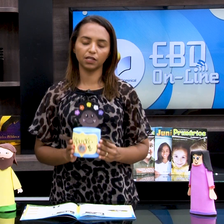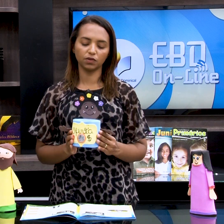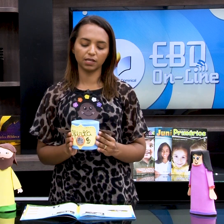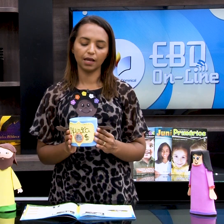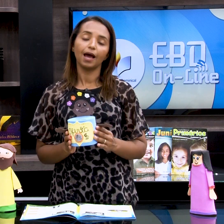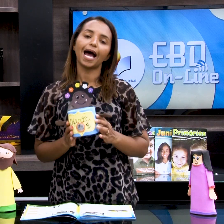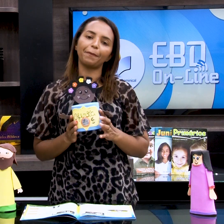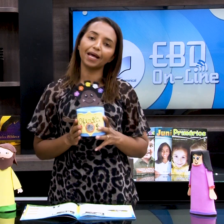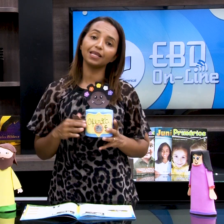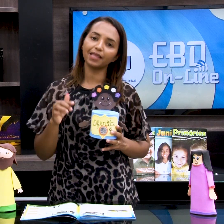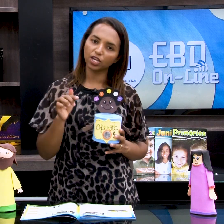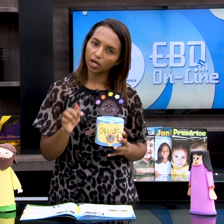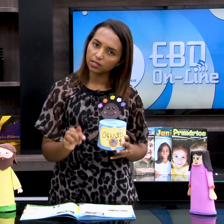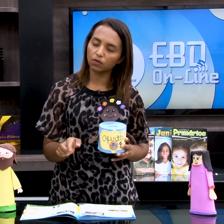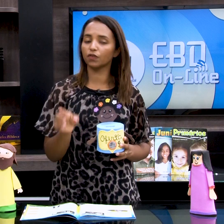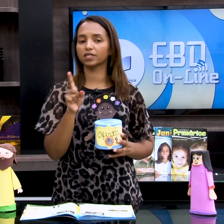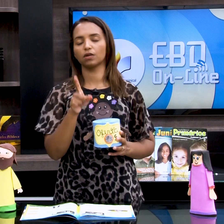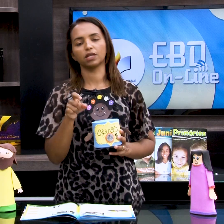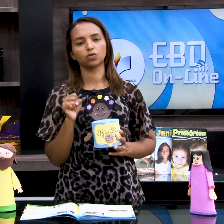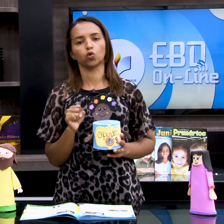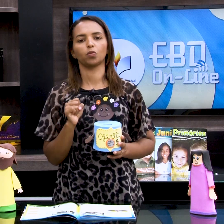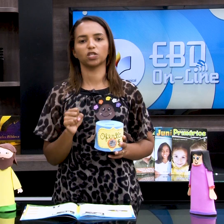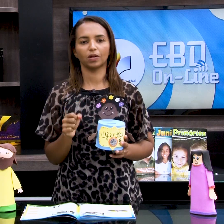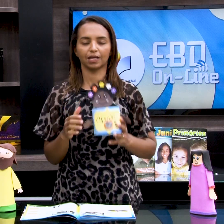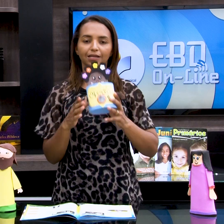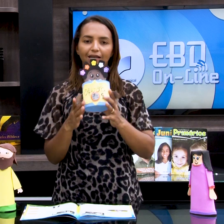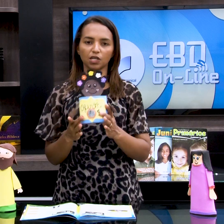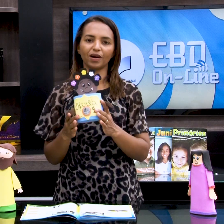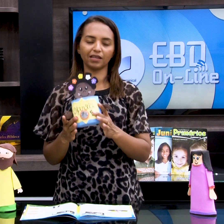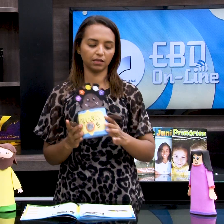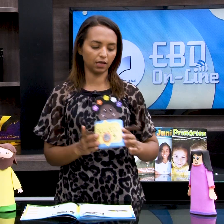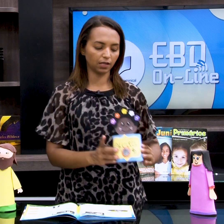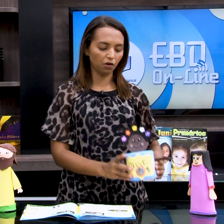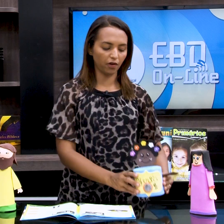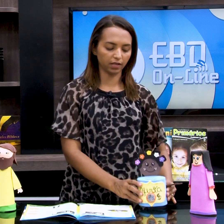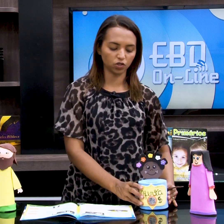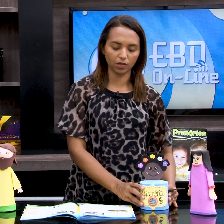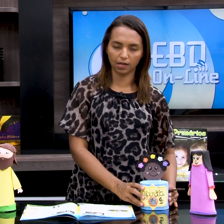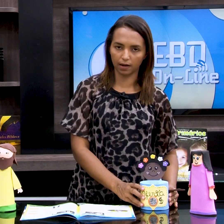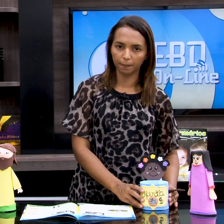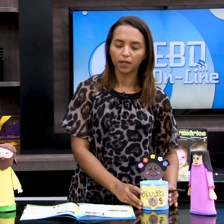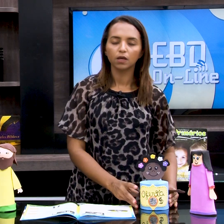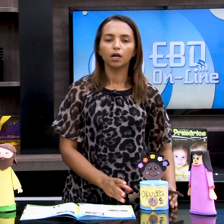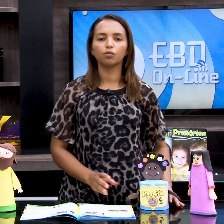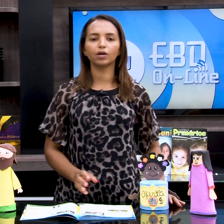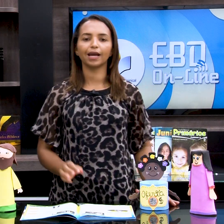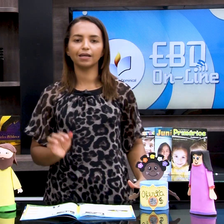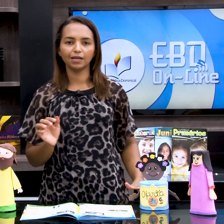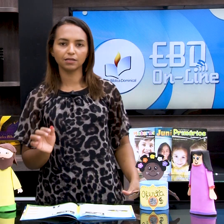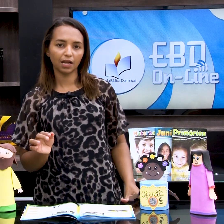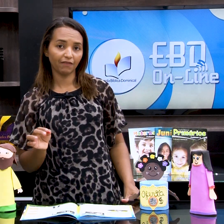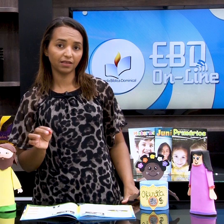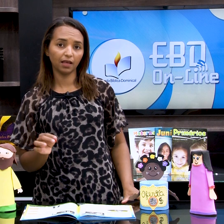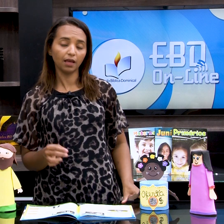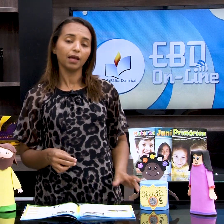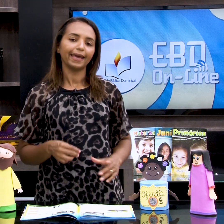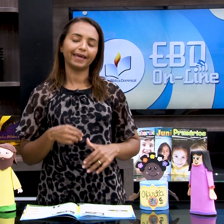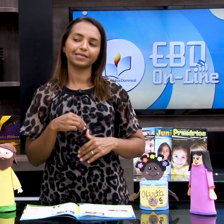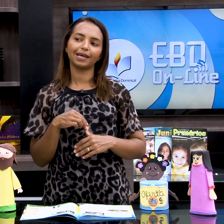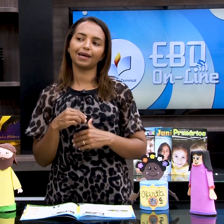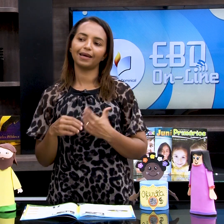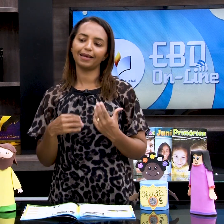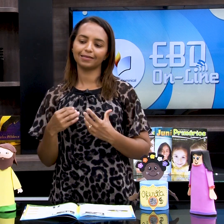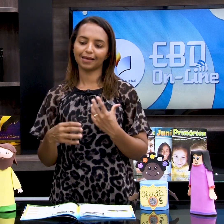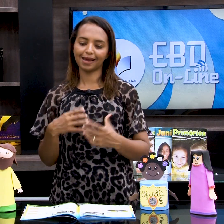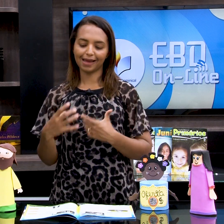interessante você a partir desta lição se você não tem esse costume na sua sala trazer uma latinha da oferta na sua sala porque a criança ela vai ter